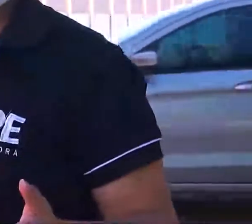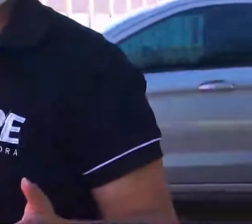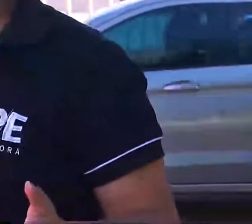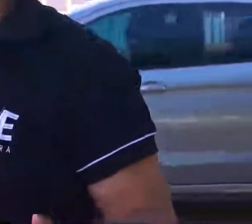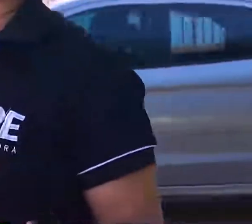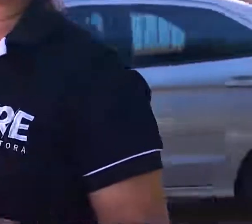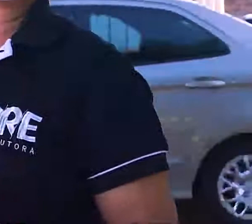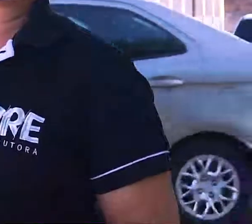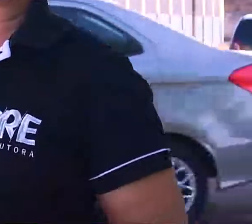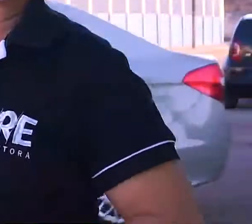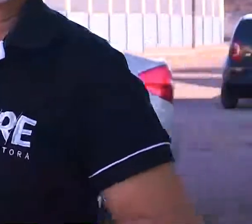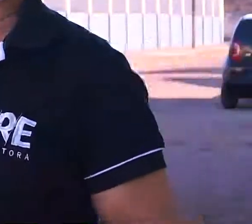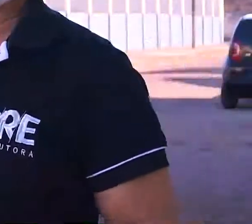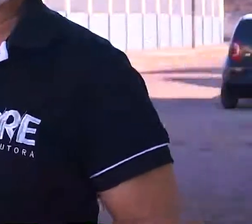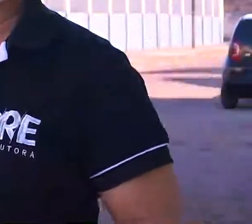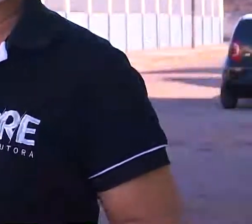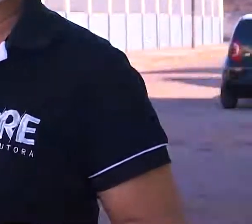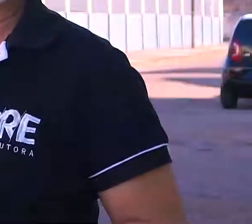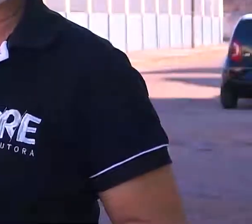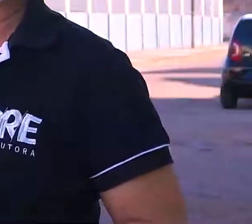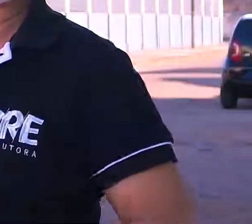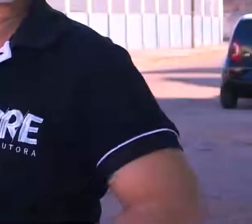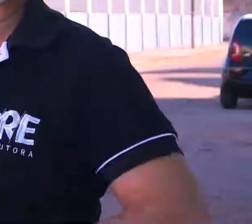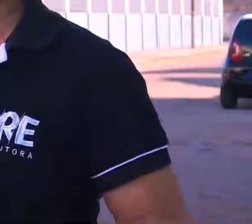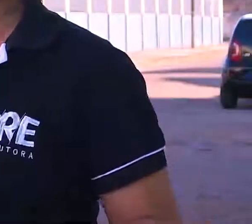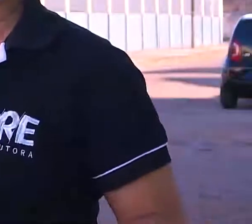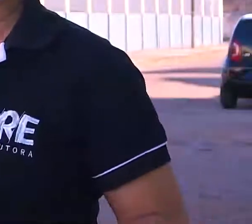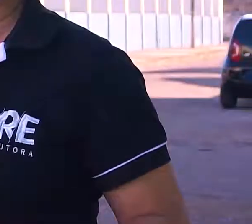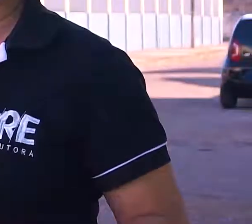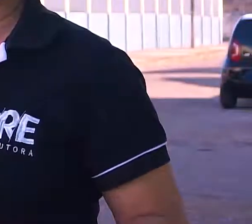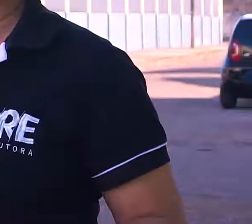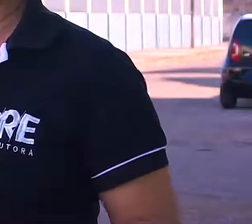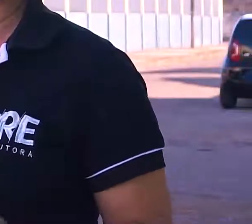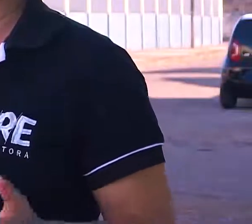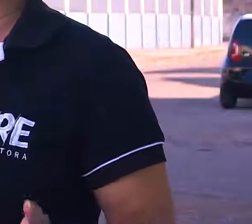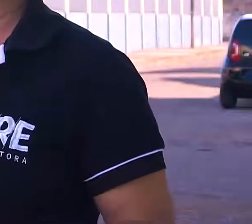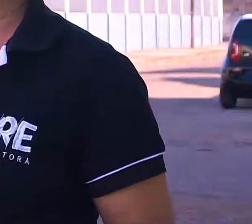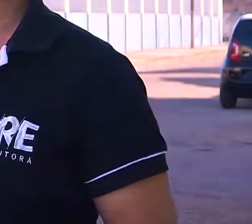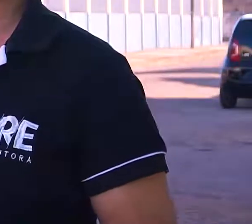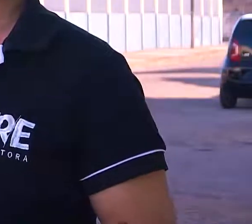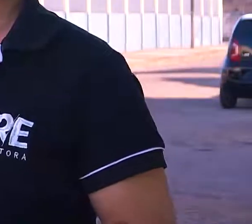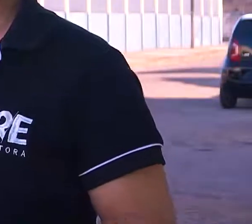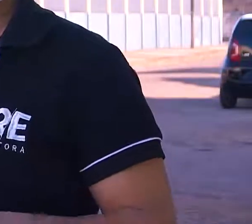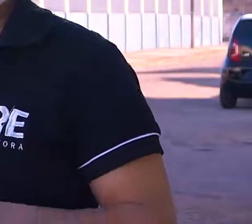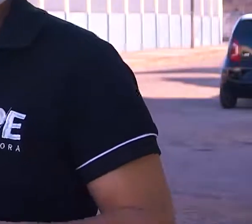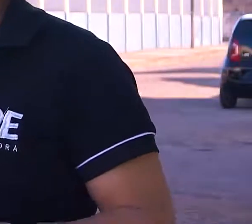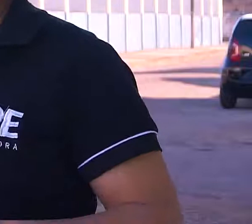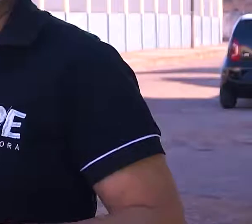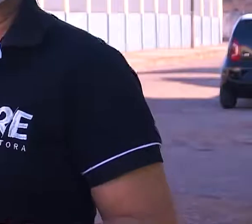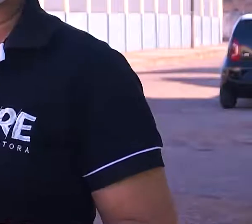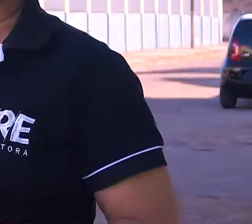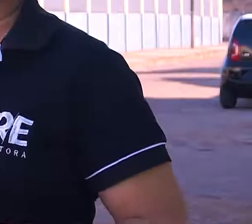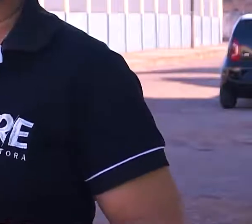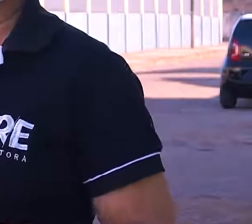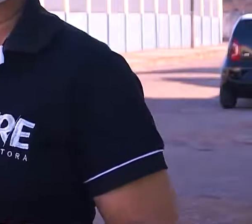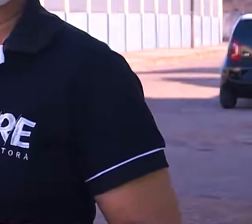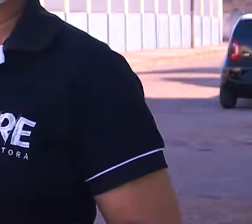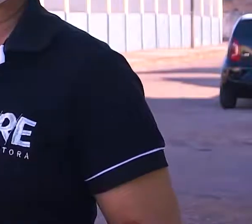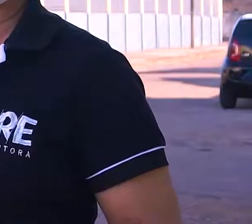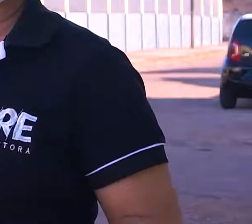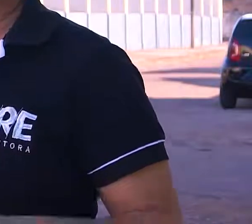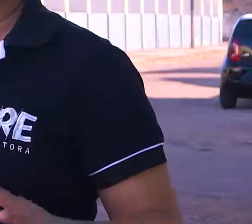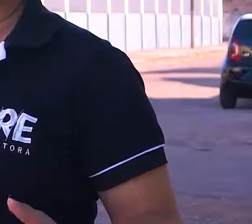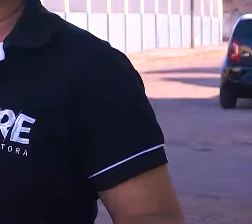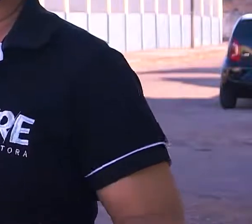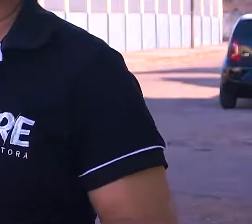O Enem, Exame Nacional do Ensino Médio, é super importante para os alunos que estão na última série do ensino